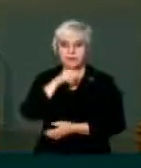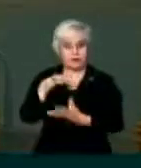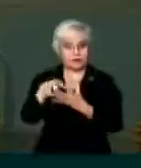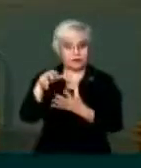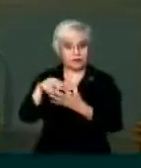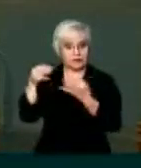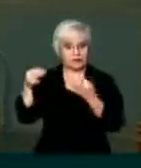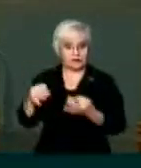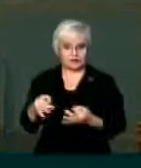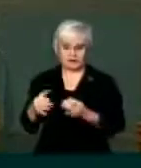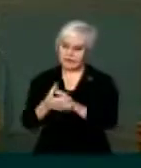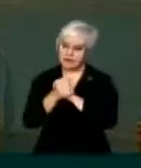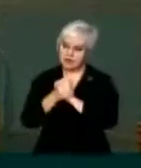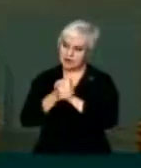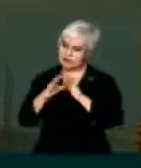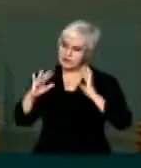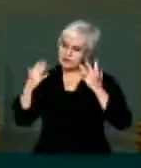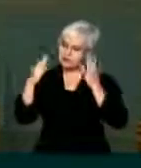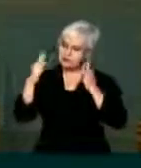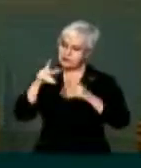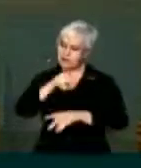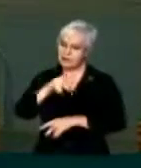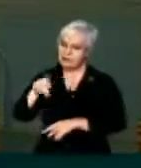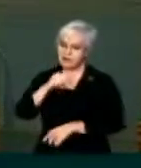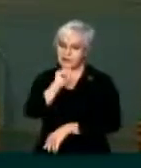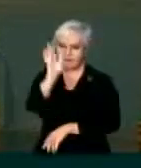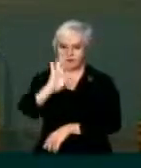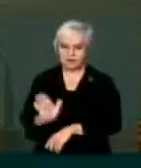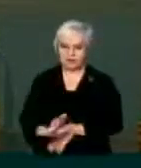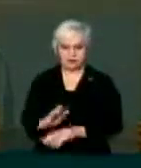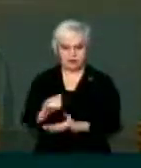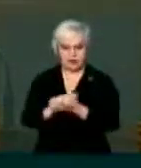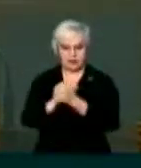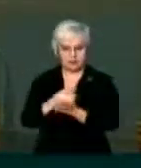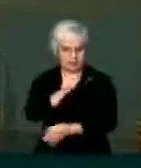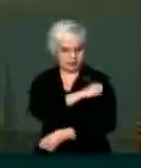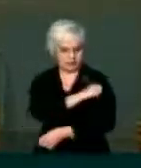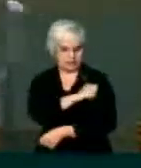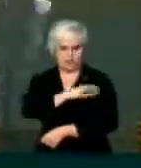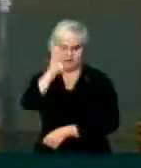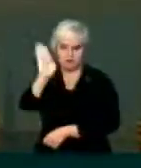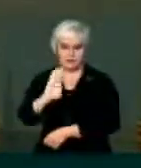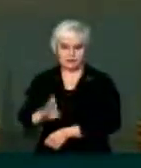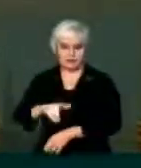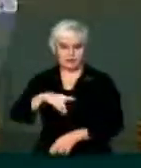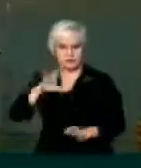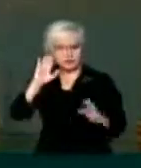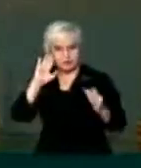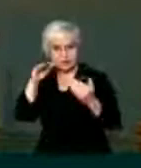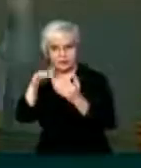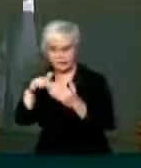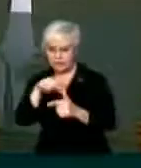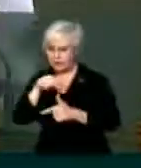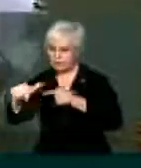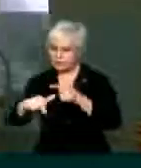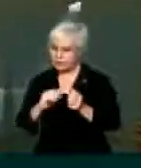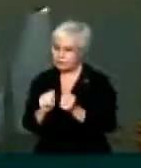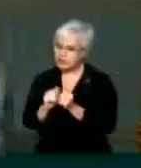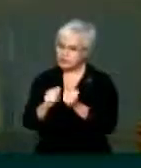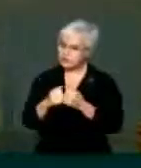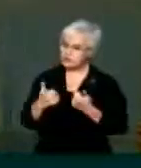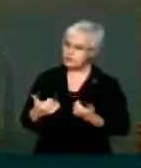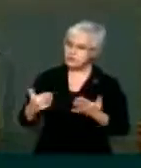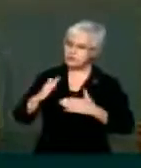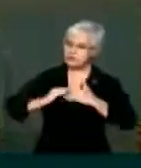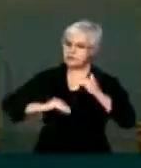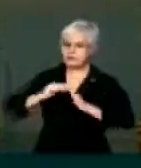meu abraço aos professores brasileiros, meu abraço aos alunos brasileiros, que são o foco de tanto trabalho, de tanto